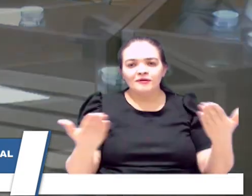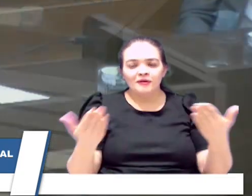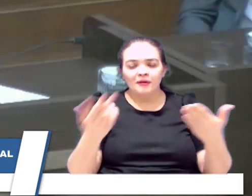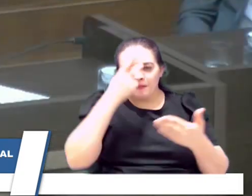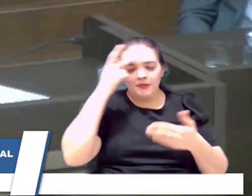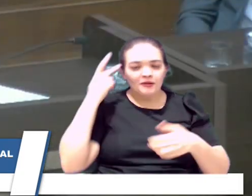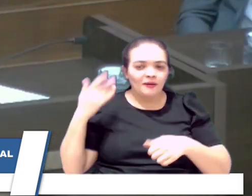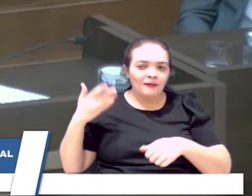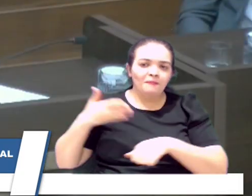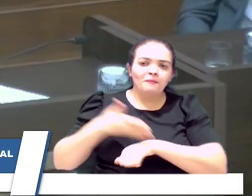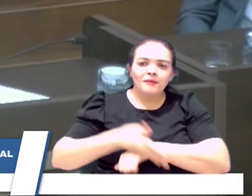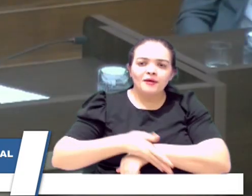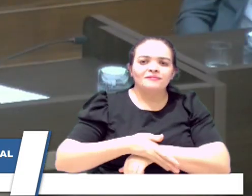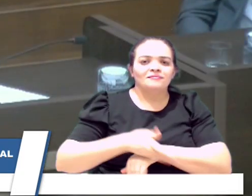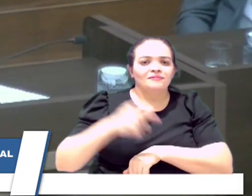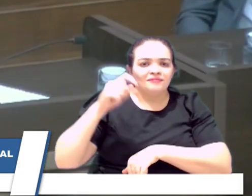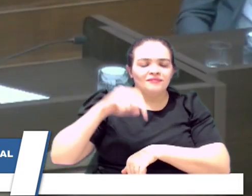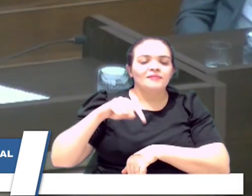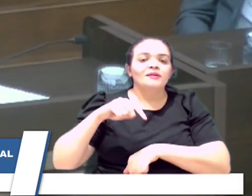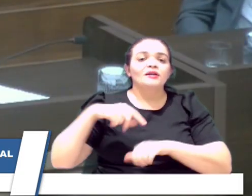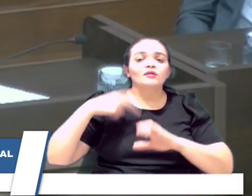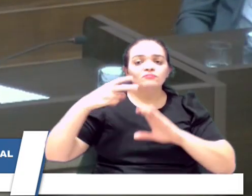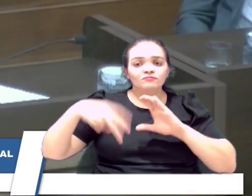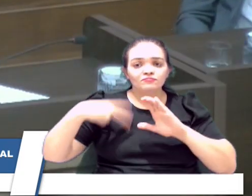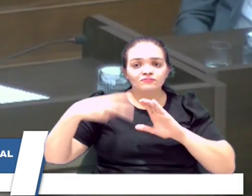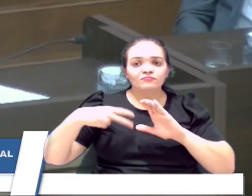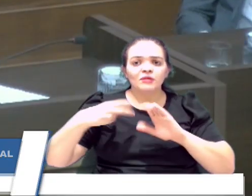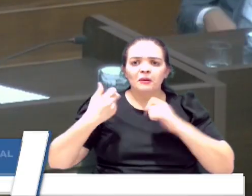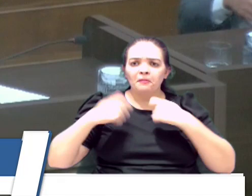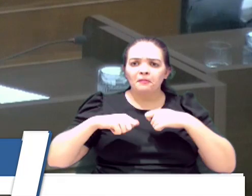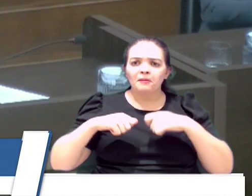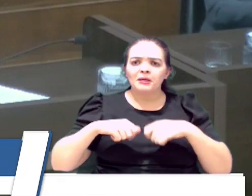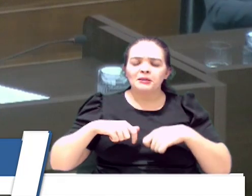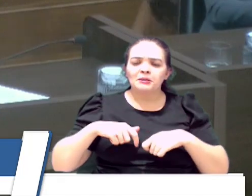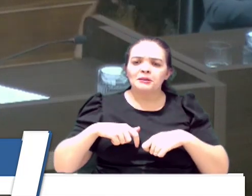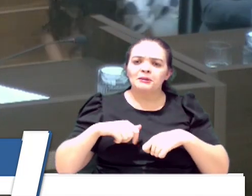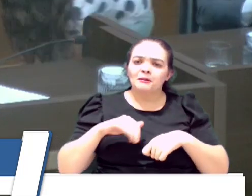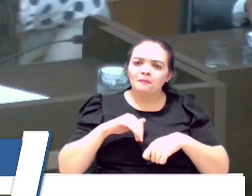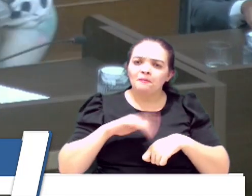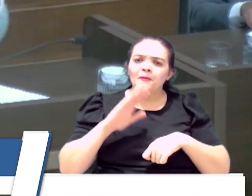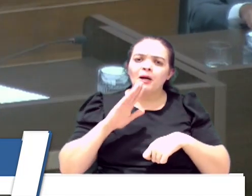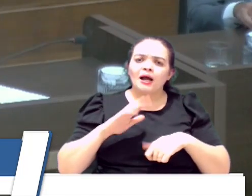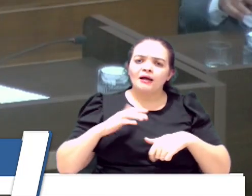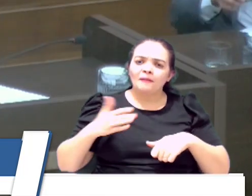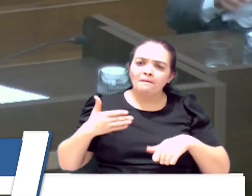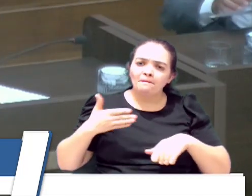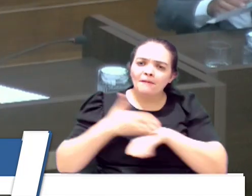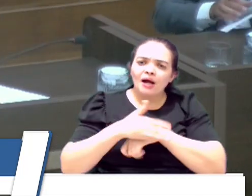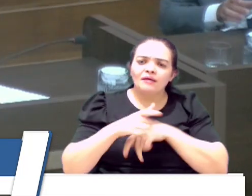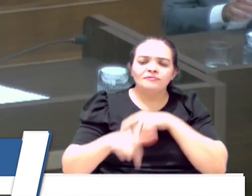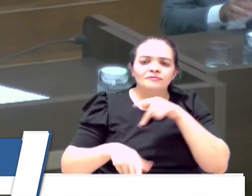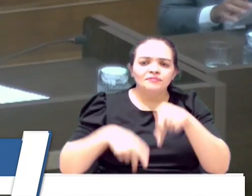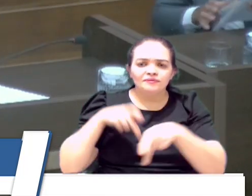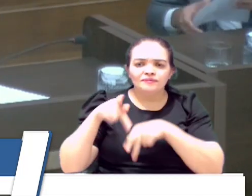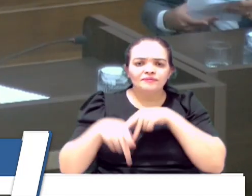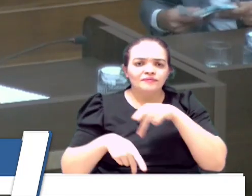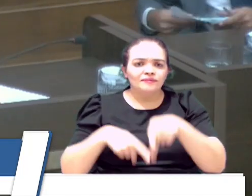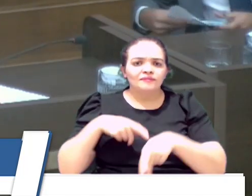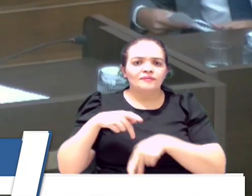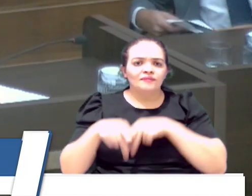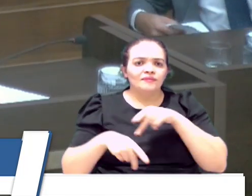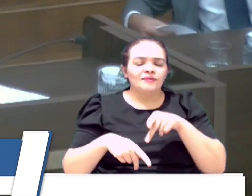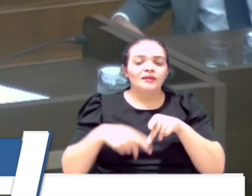veio, que essa Câmara tinha que ser mais vezes frequentada pela população,